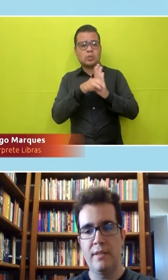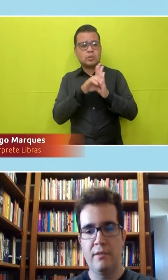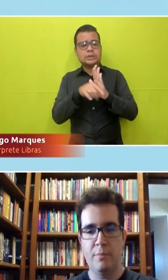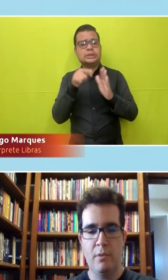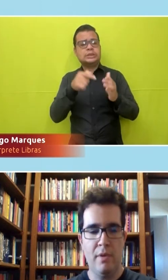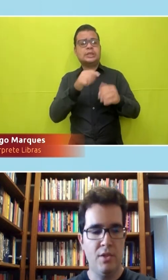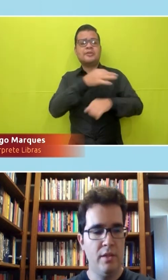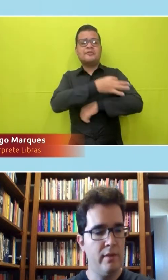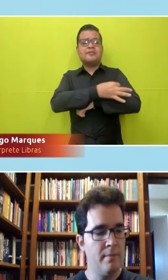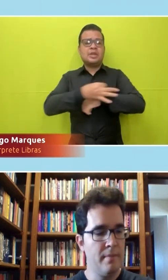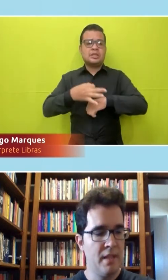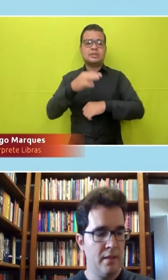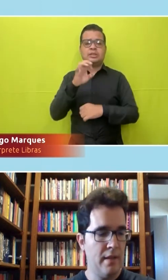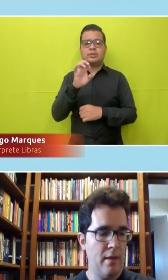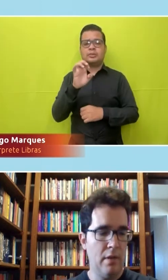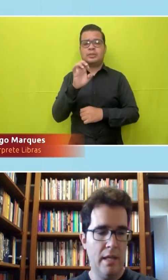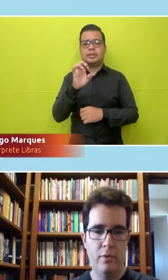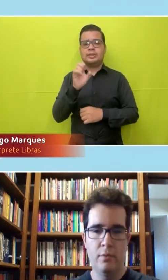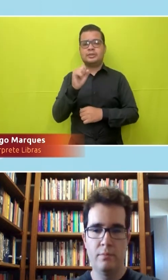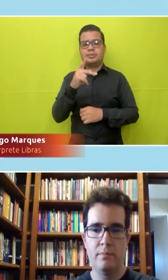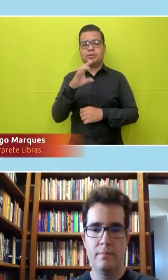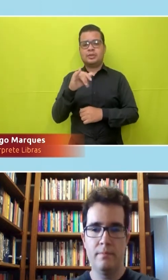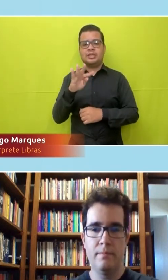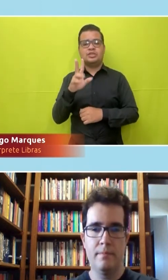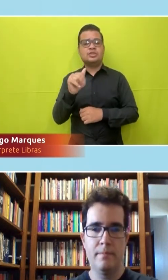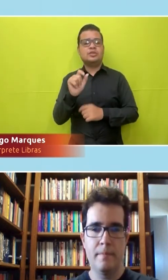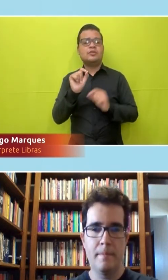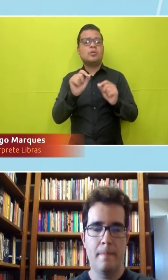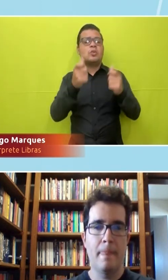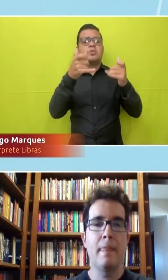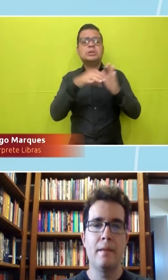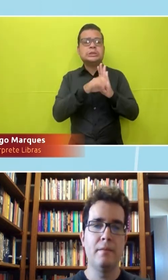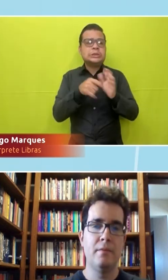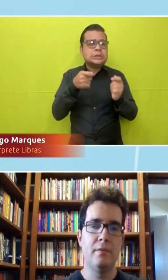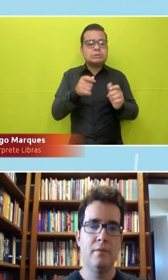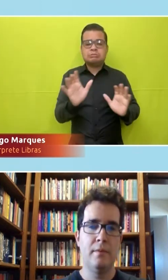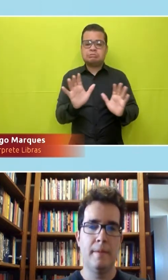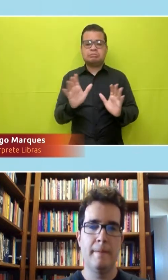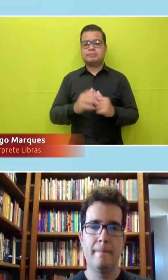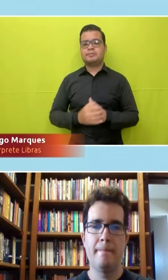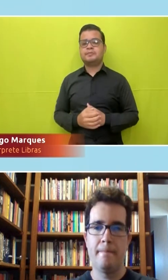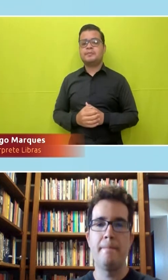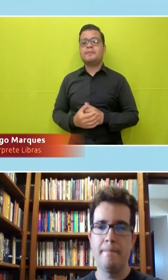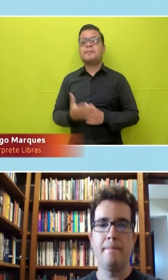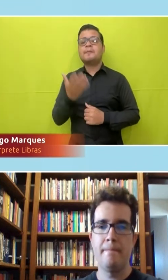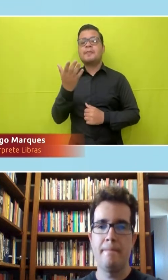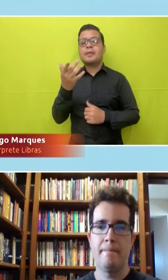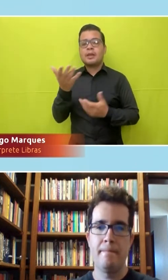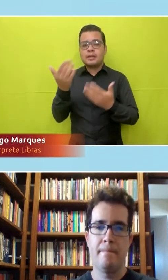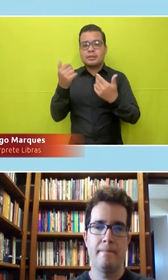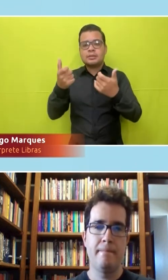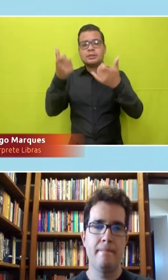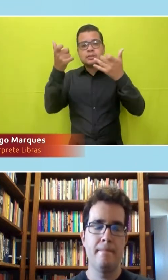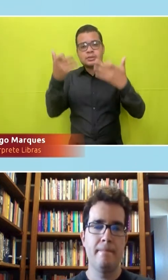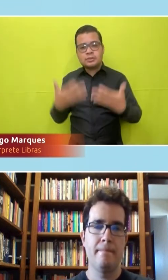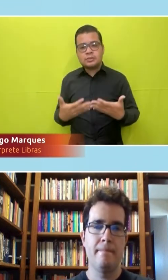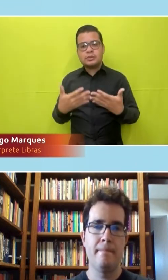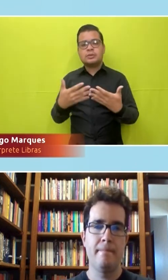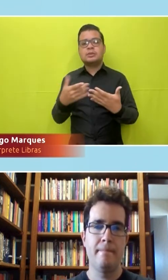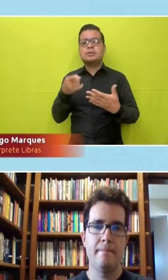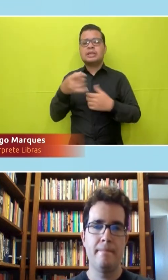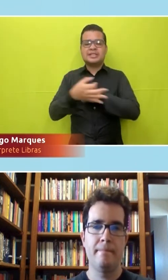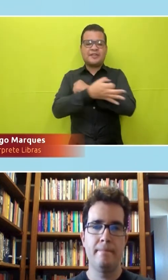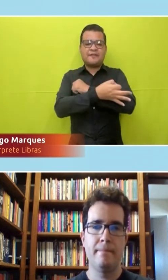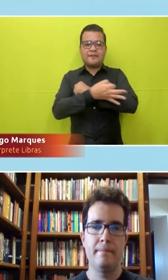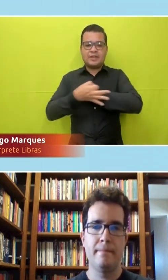de ficção especulativa. Mas, e aí, Andrésio, só vou te interromper só para a gente explicar um pouquinho para o nosso público, né? O que é